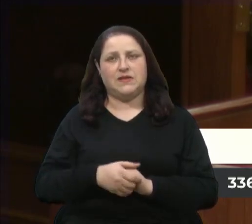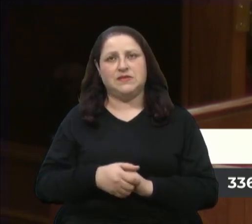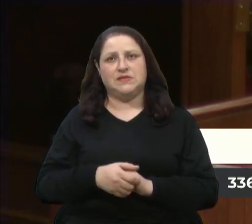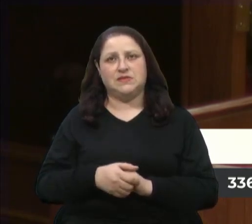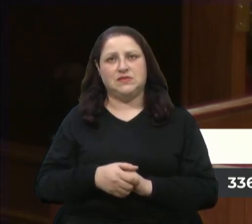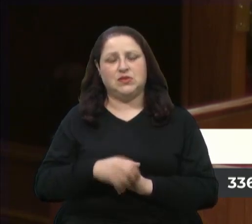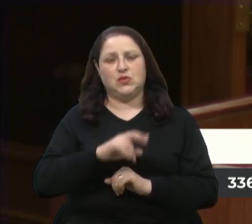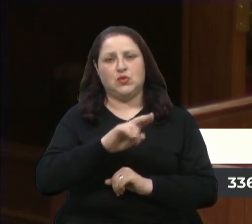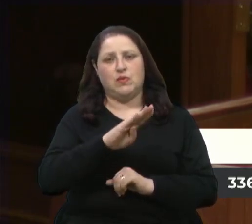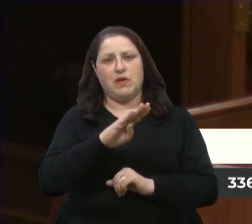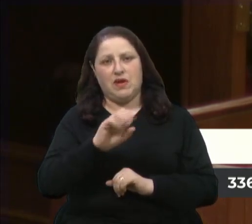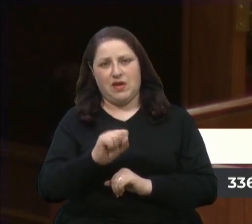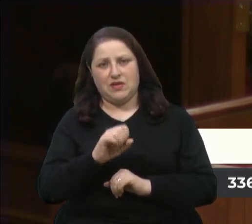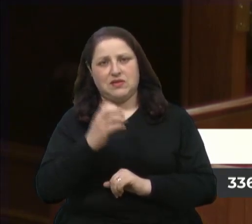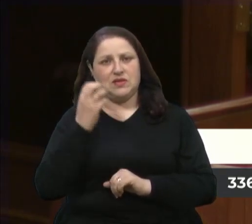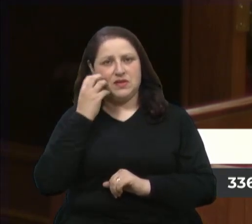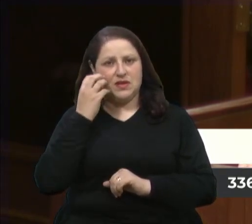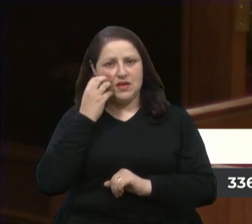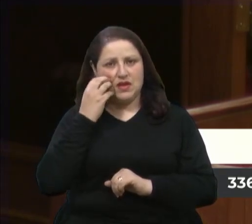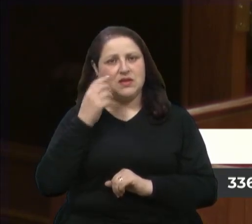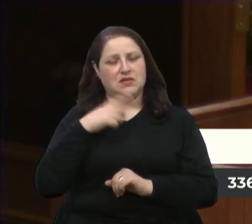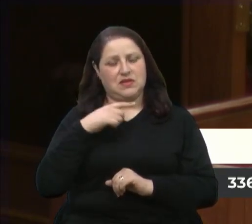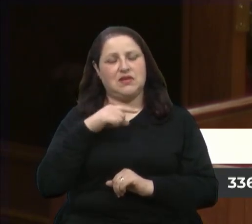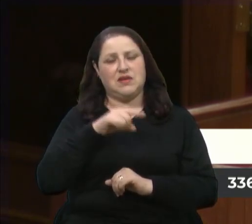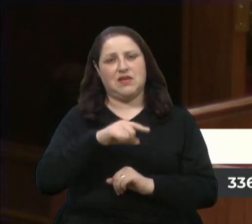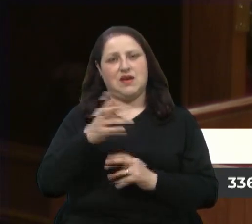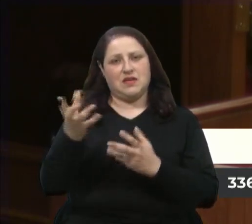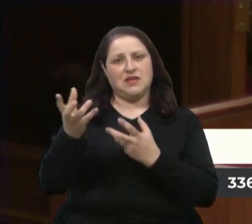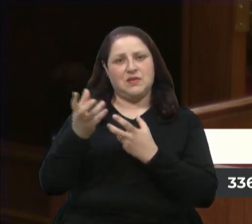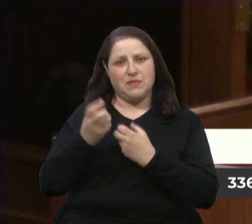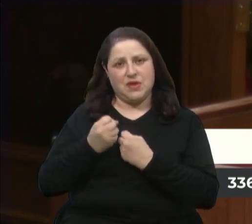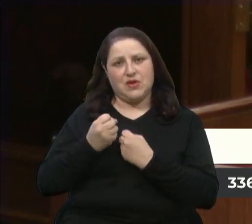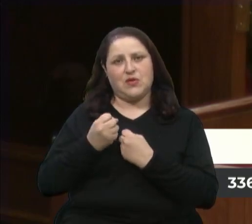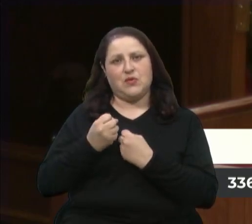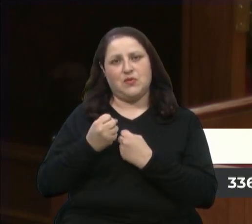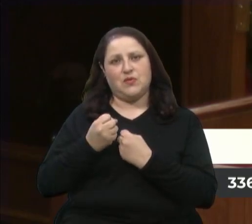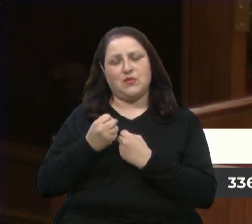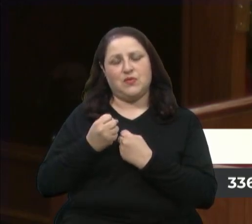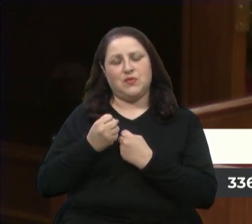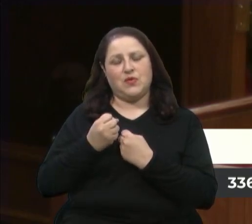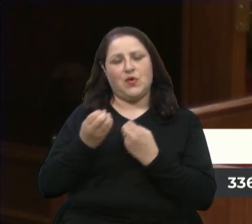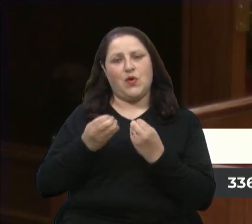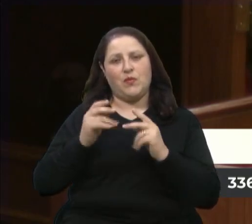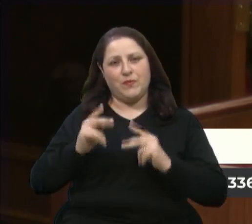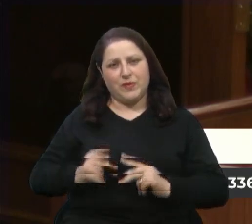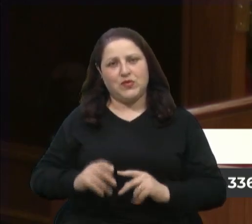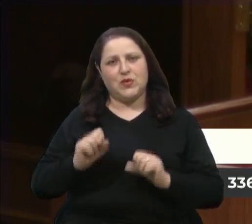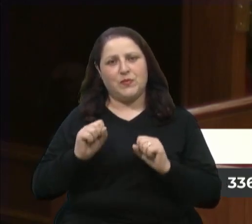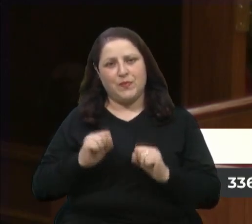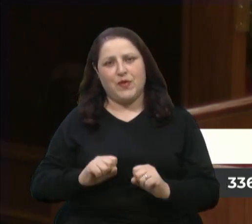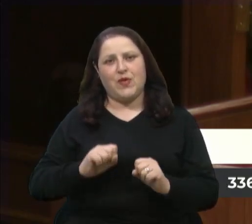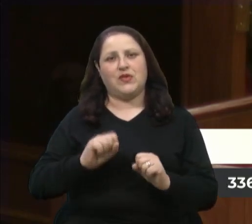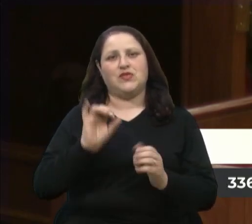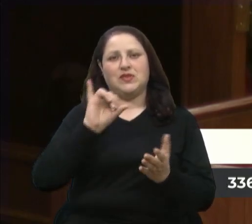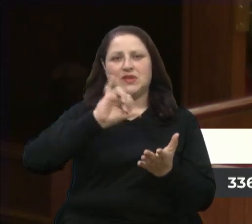a UBS Anarrec, ela foi contemplada para ser através de agendamento ali na